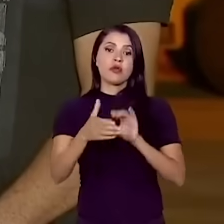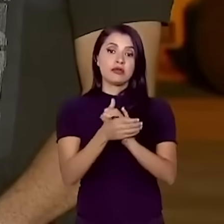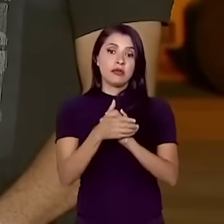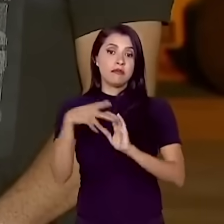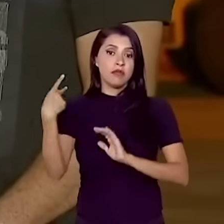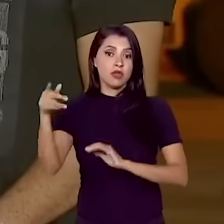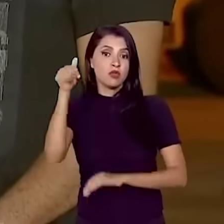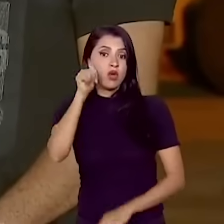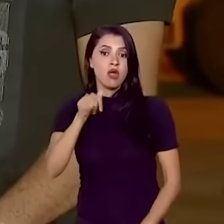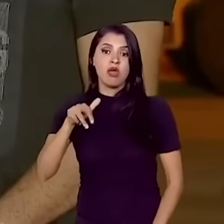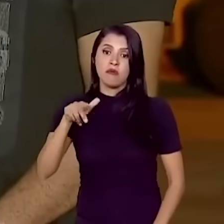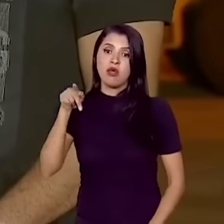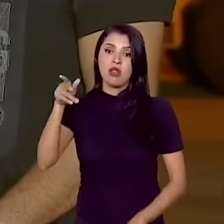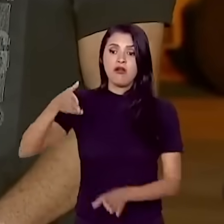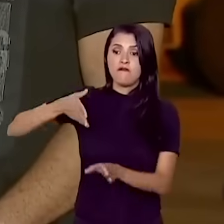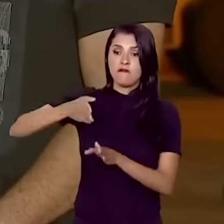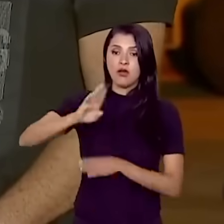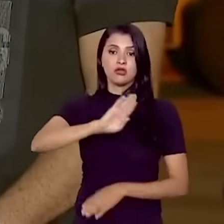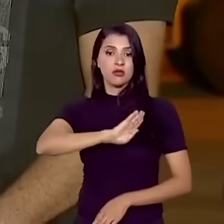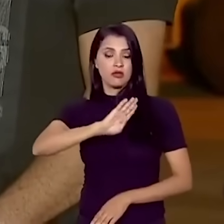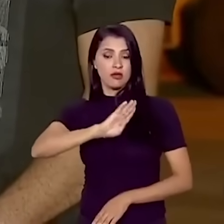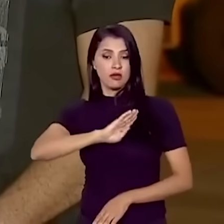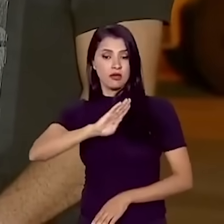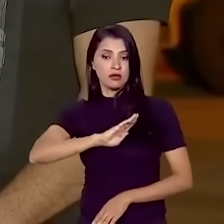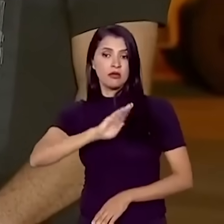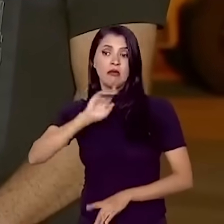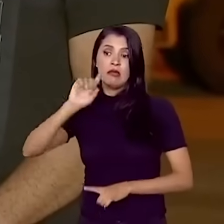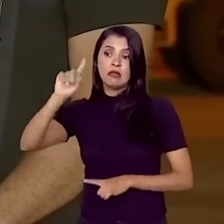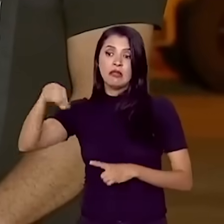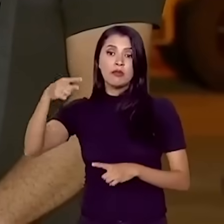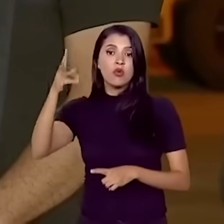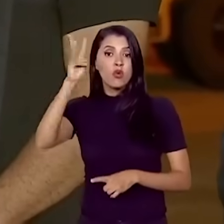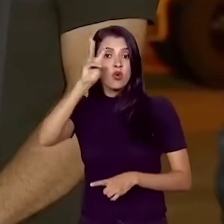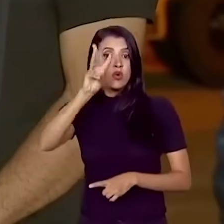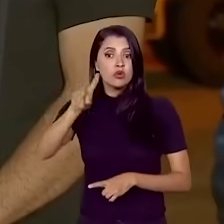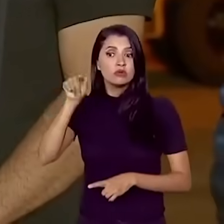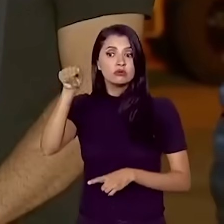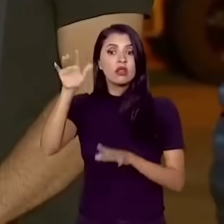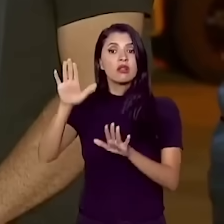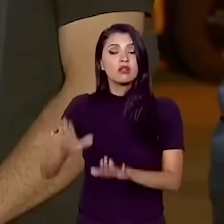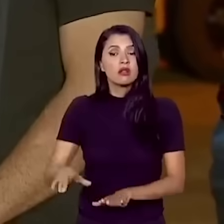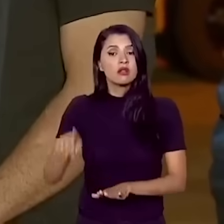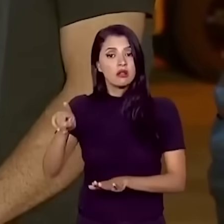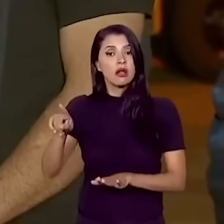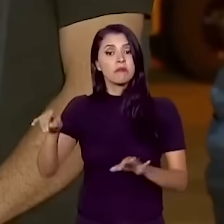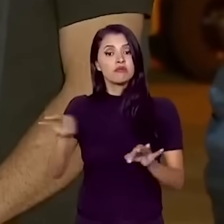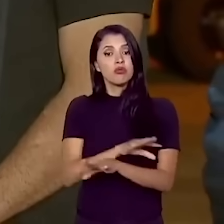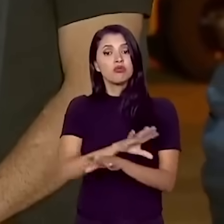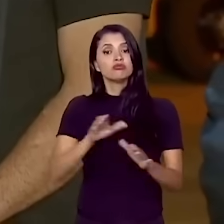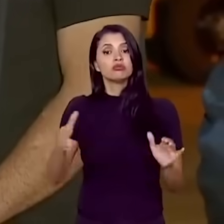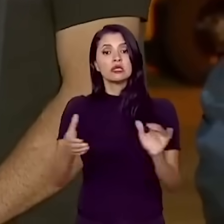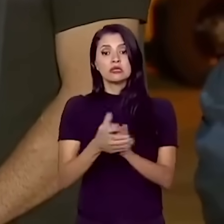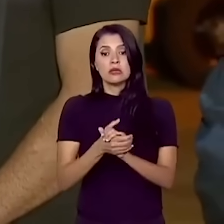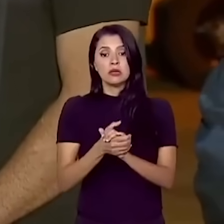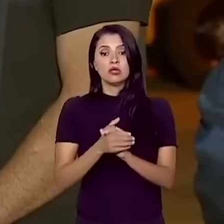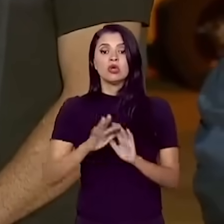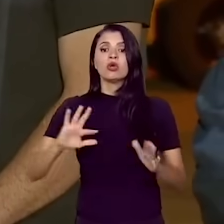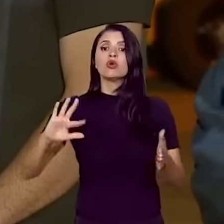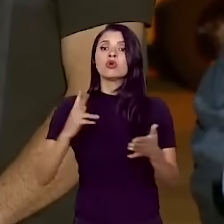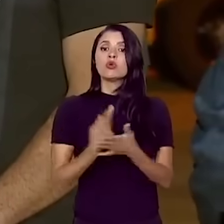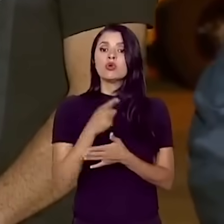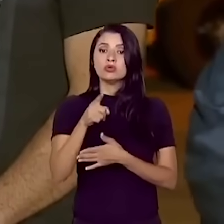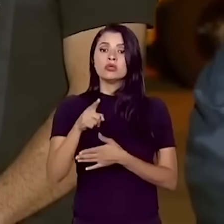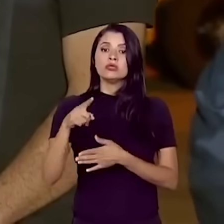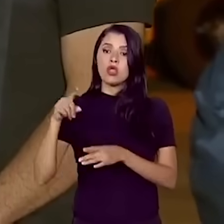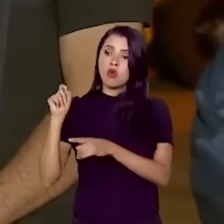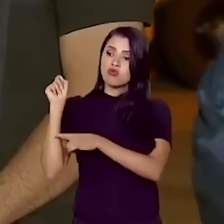irmã na faixa de Gaza, e depois de 3 dias que ele estava lá, depois do casamento, aconteceu